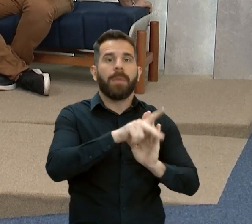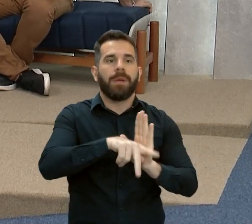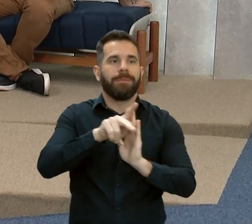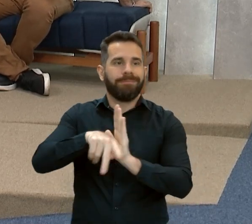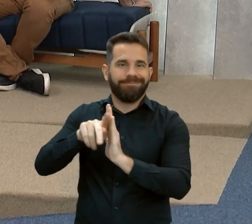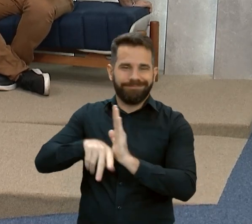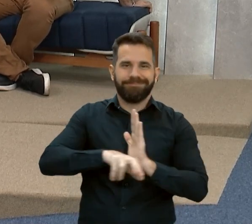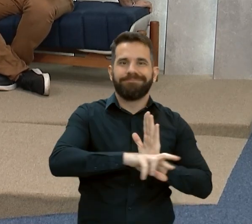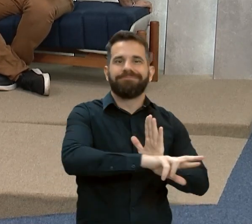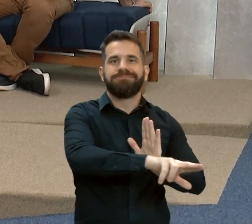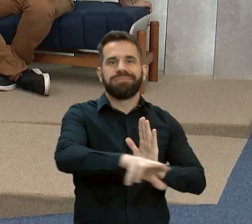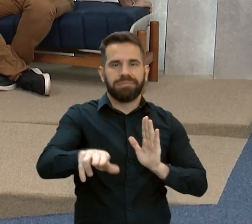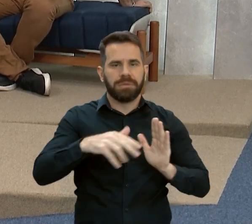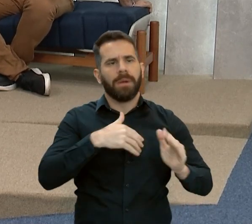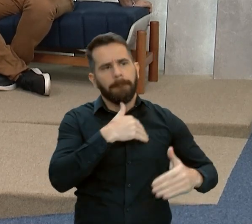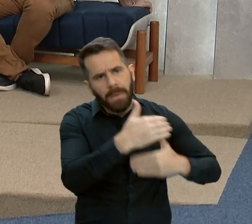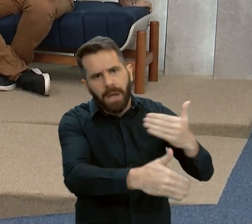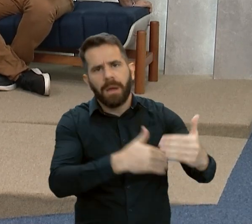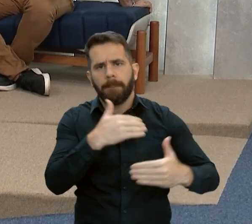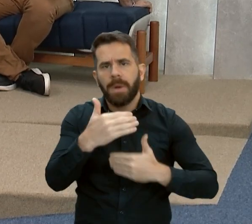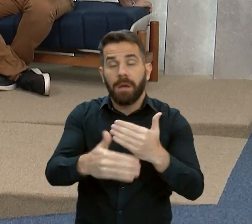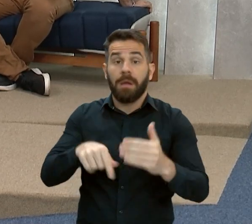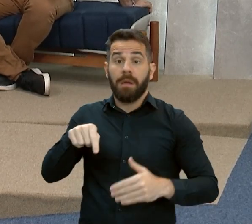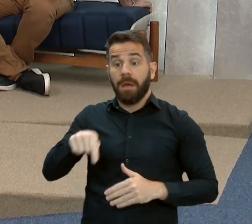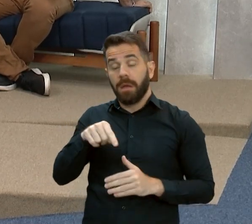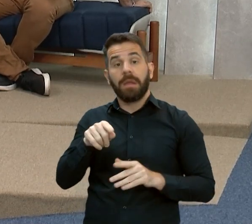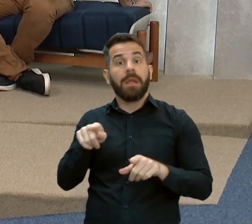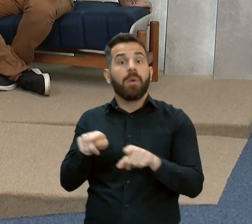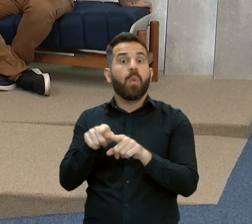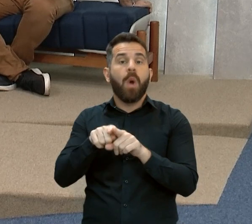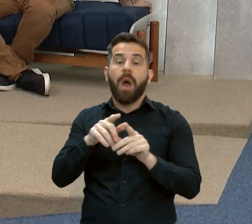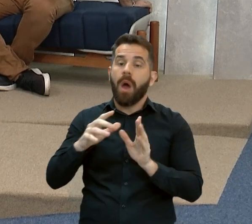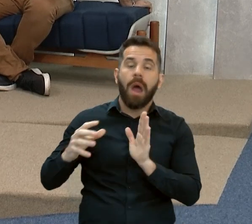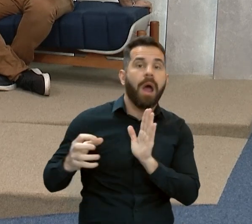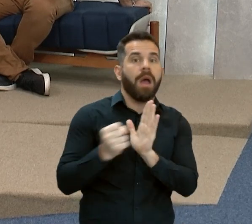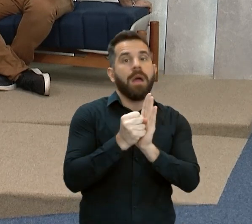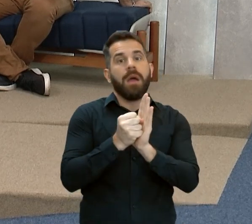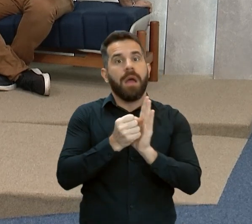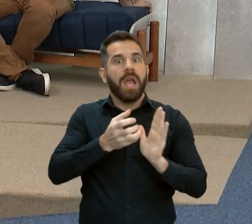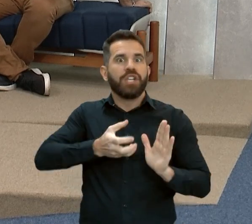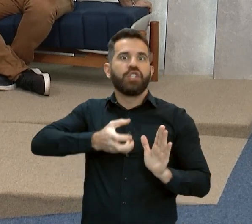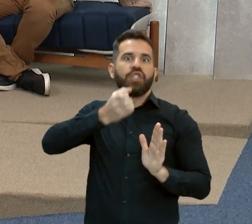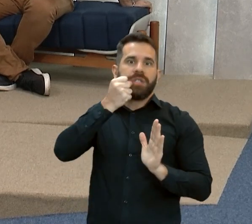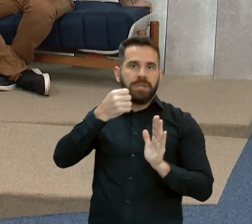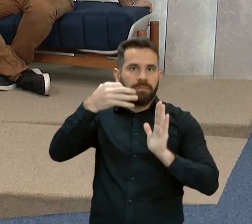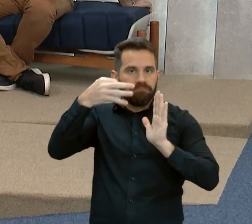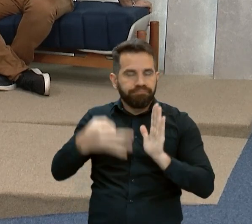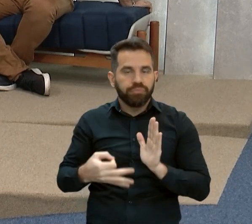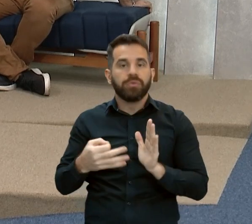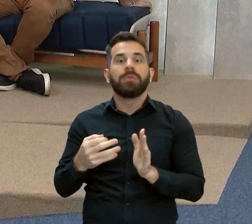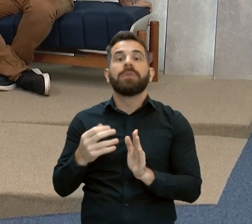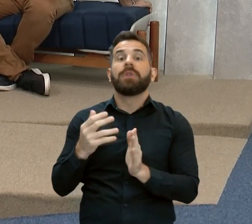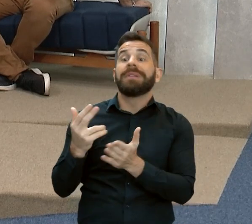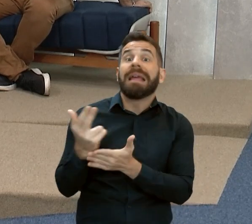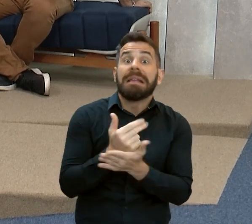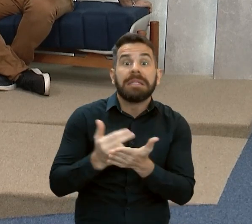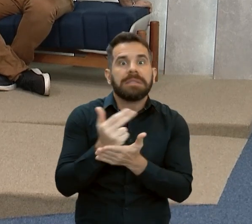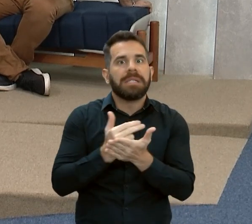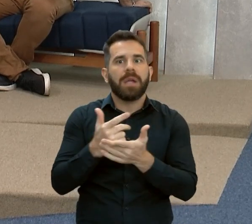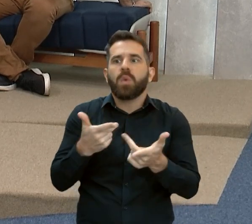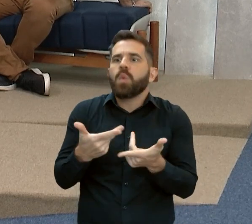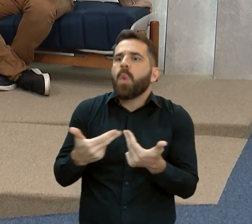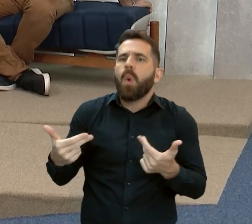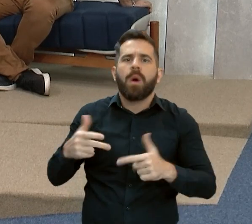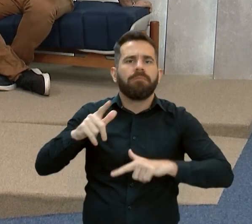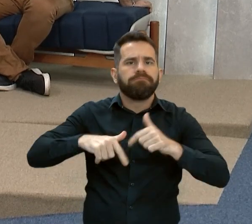né, por assim dizer, né, fazer o registro dos primeiros desenhos industriais junto com os estudantes de graduação, né?